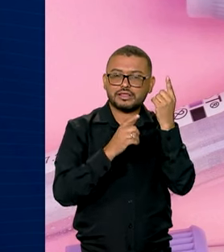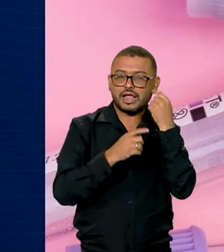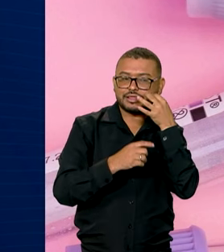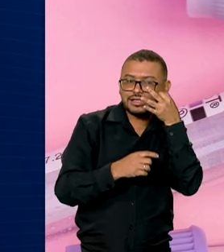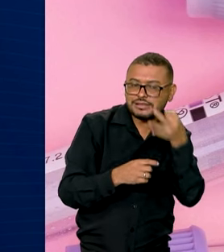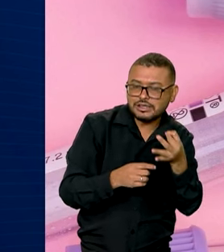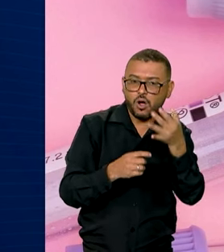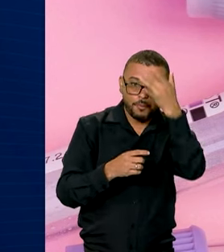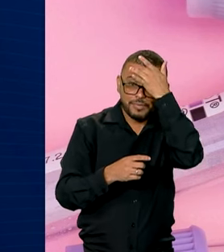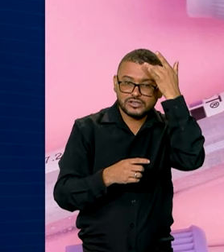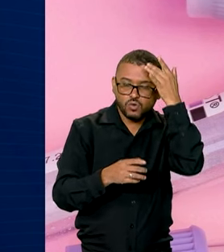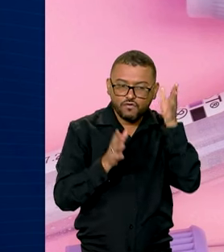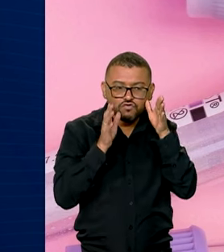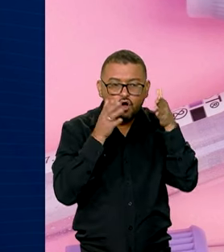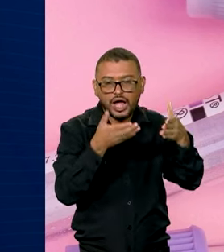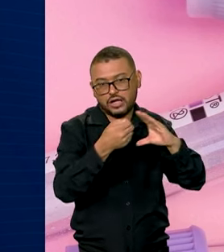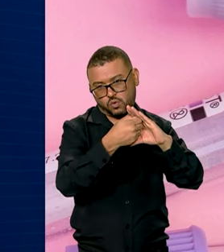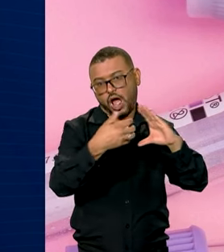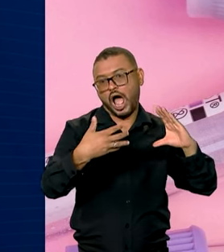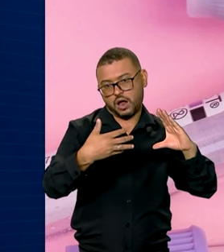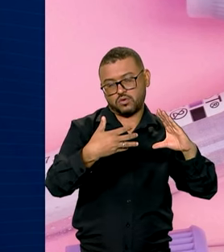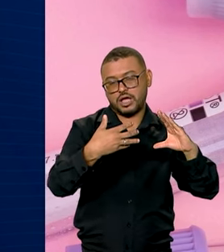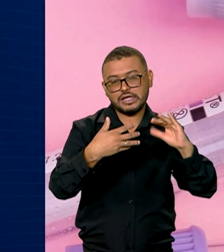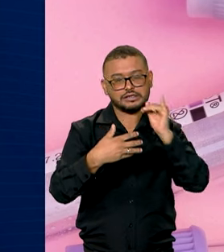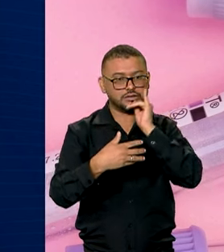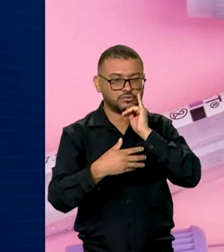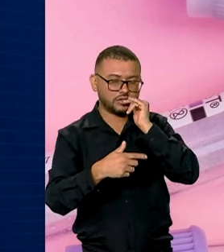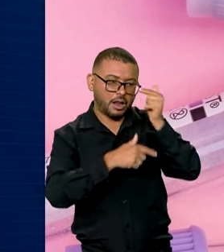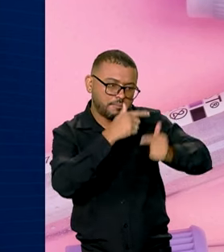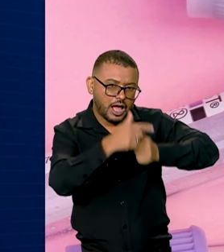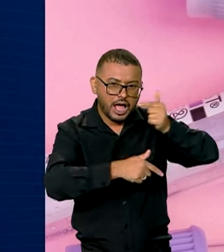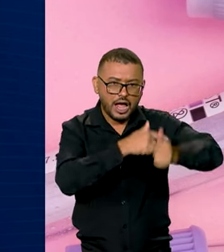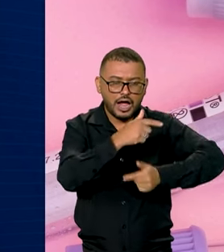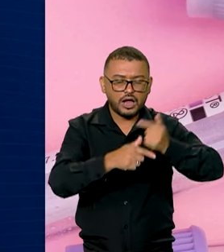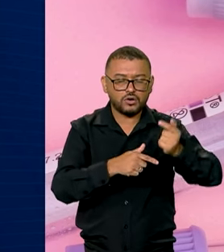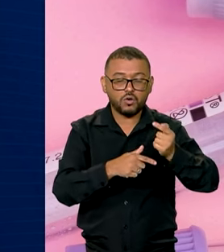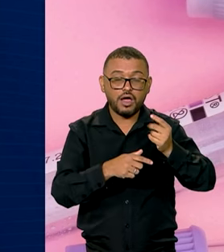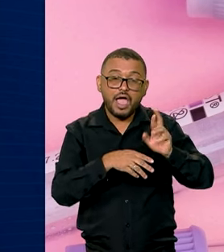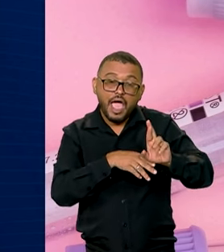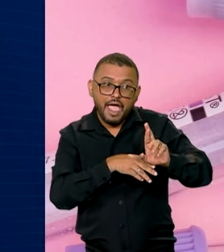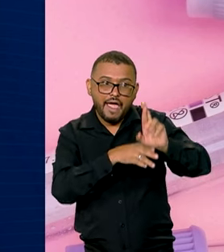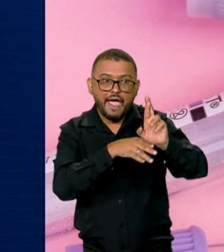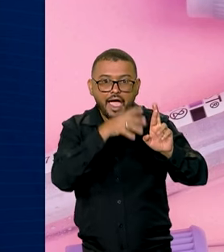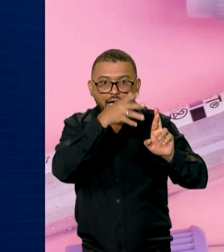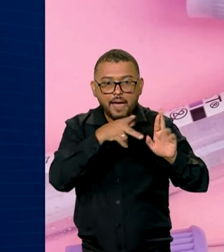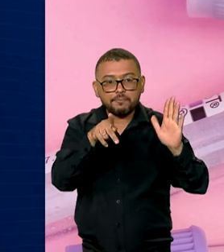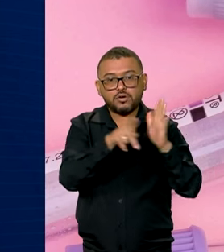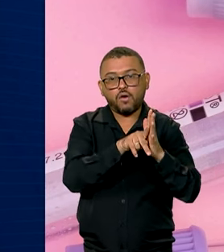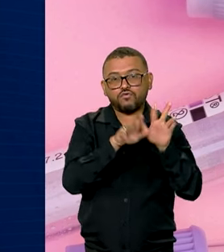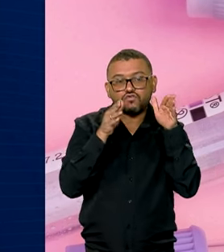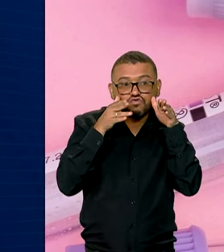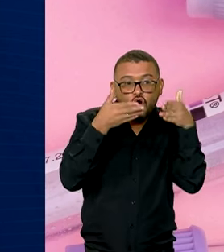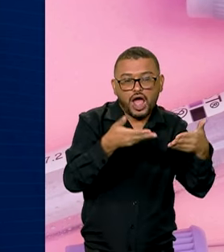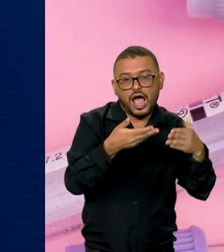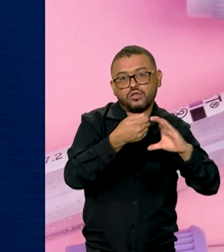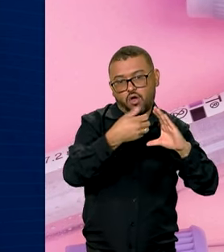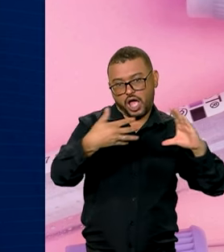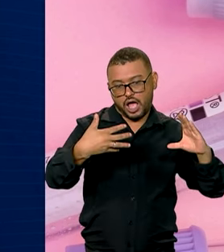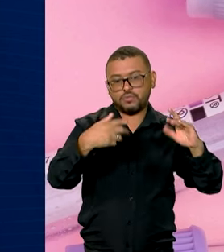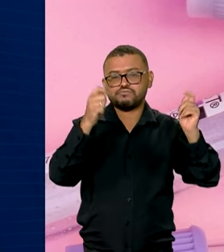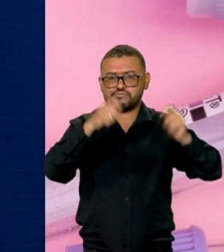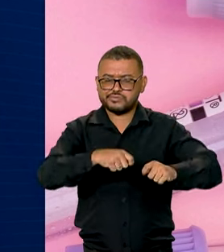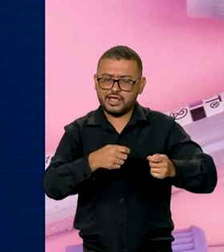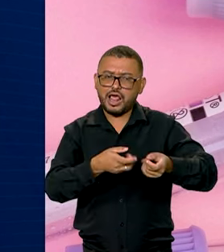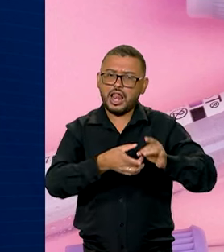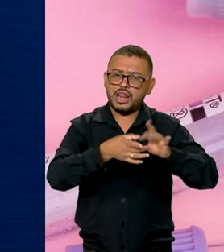atenção especializada em doenças raras e serviços de referência em doenças raras,